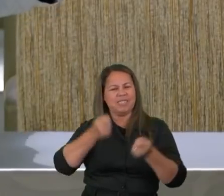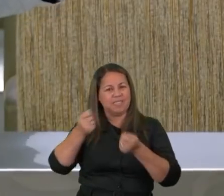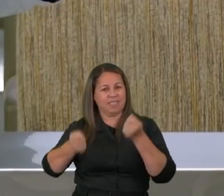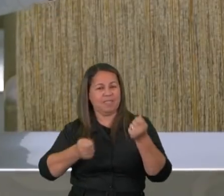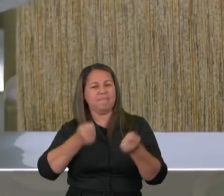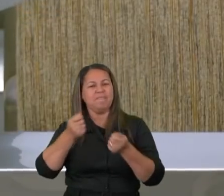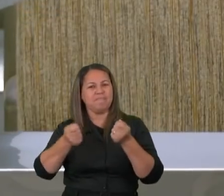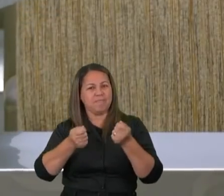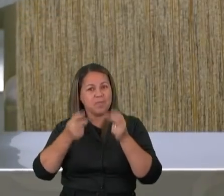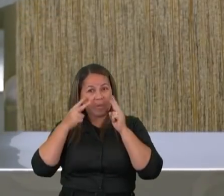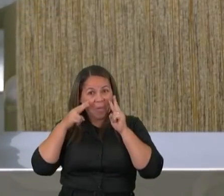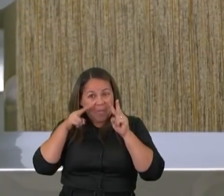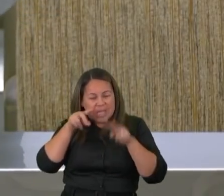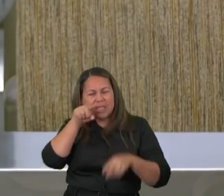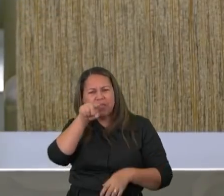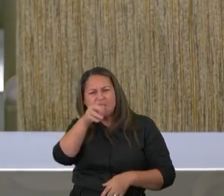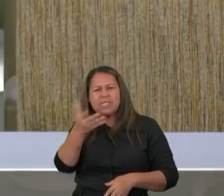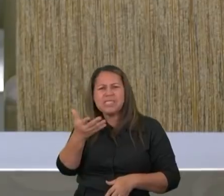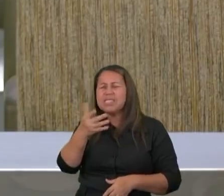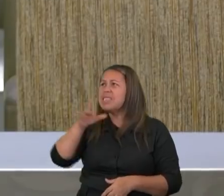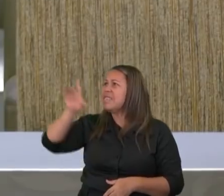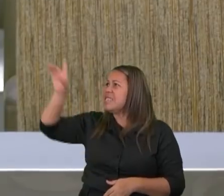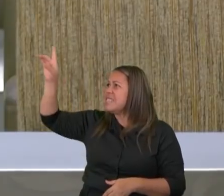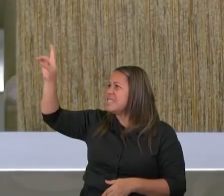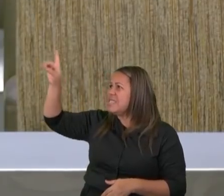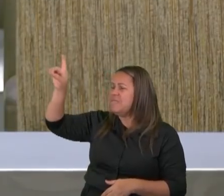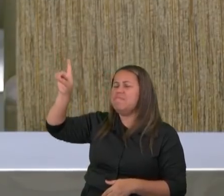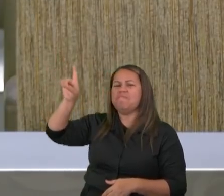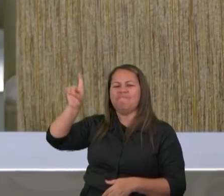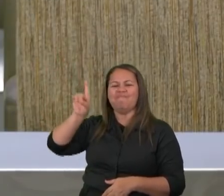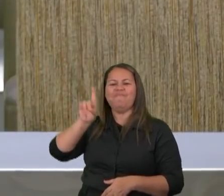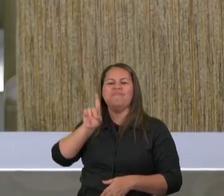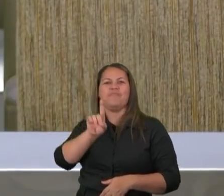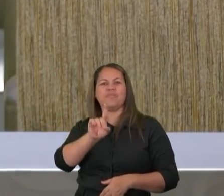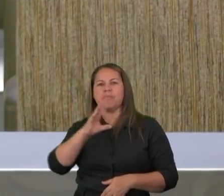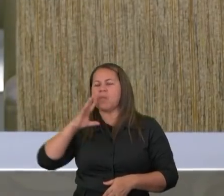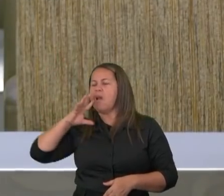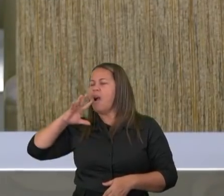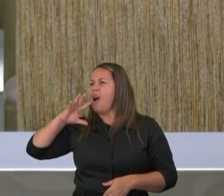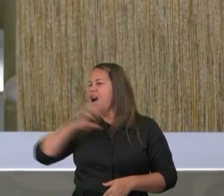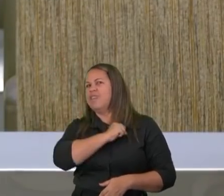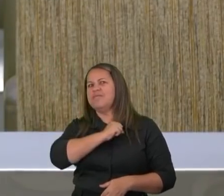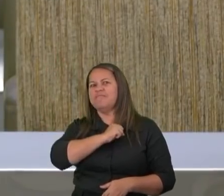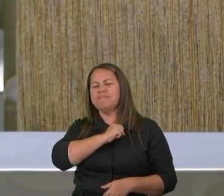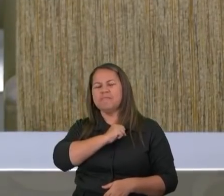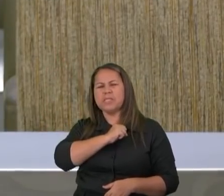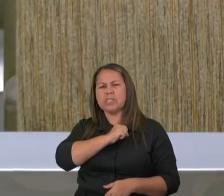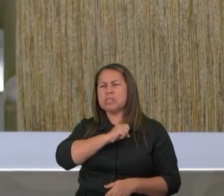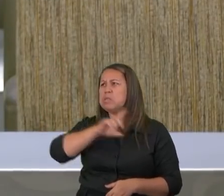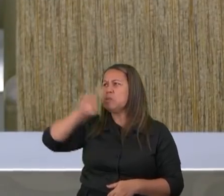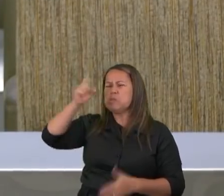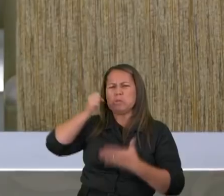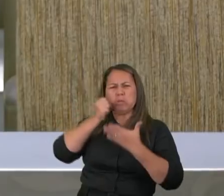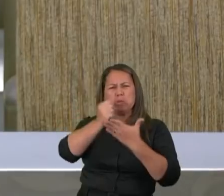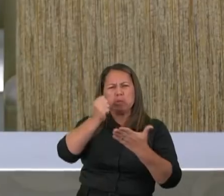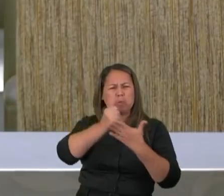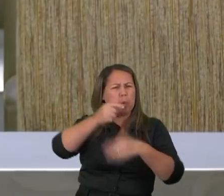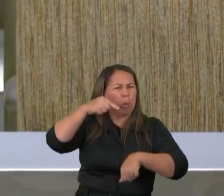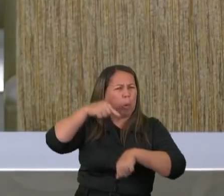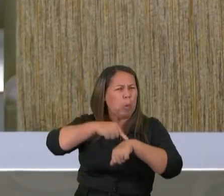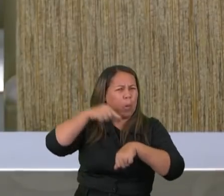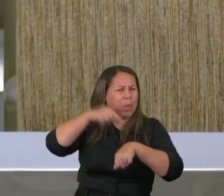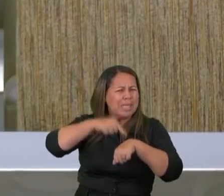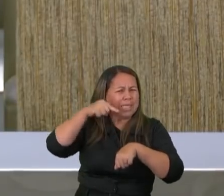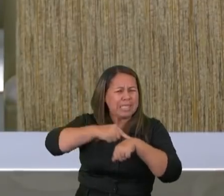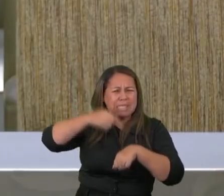vendo. E Deus, ele entra em ação de forma tão rápida. Ele é o teu socorro bem presente na hora